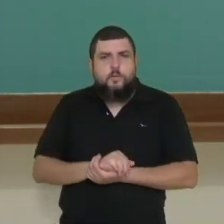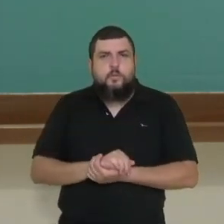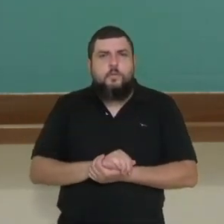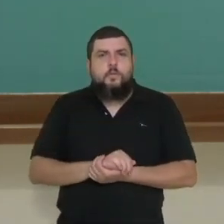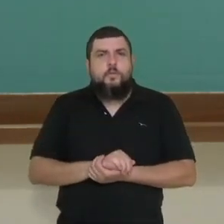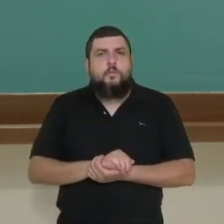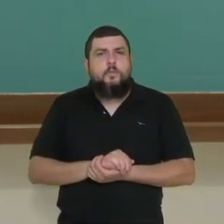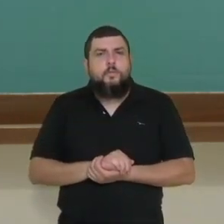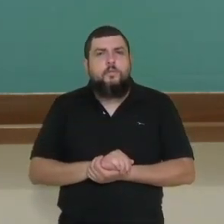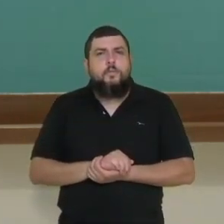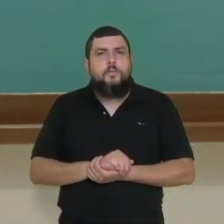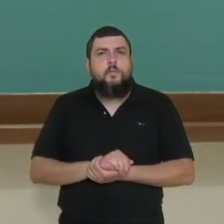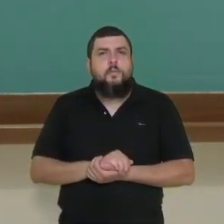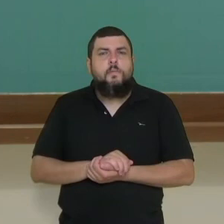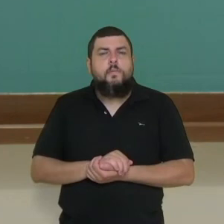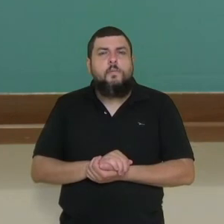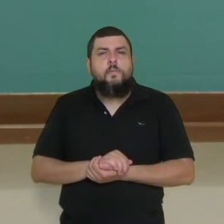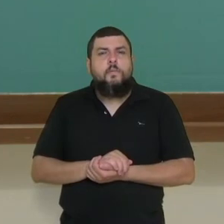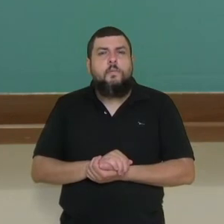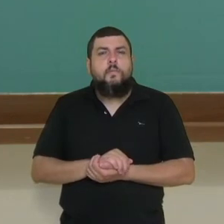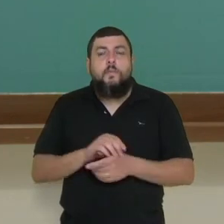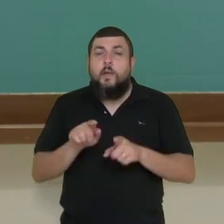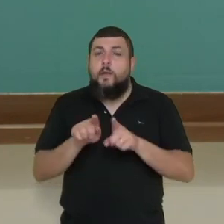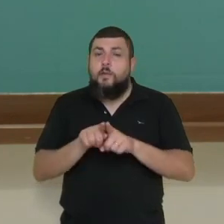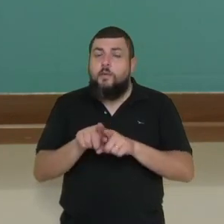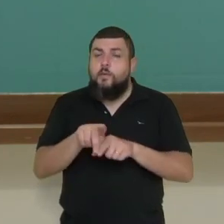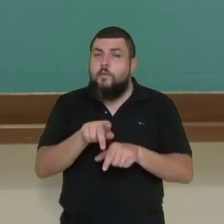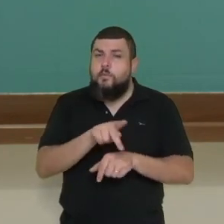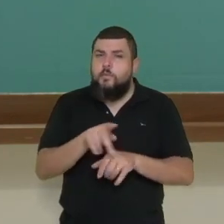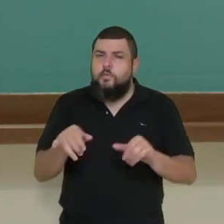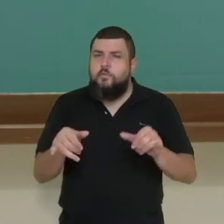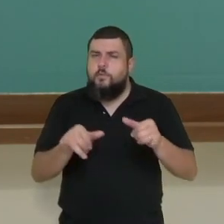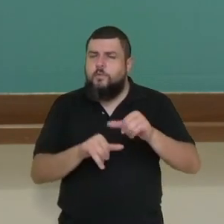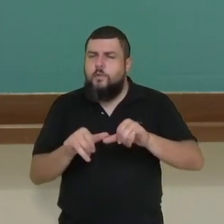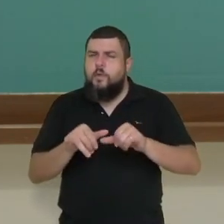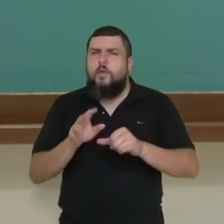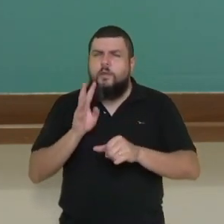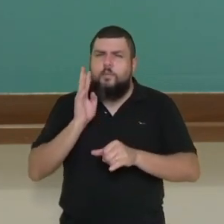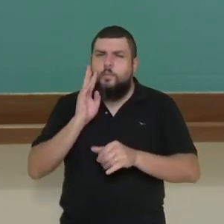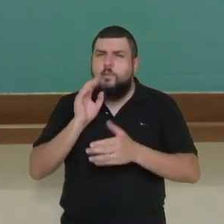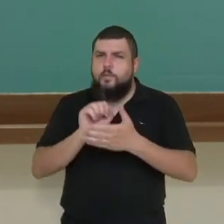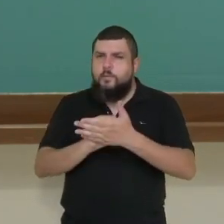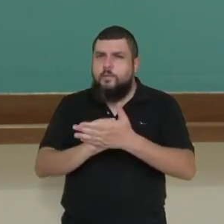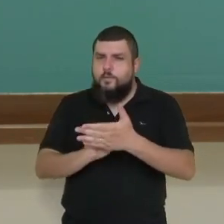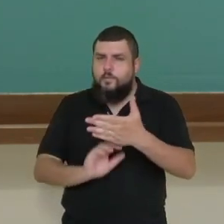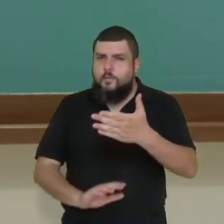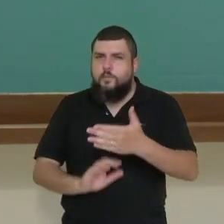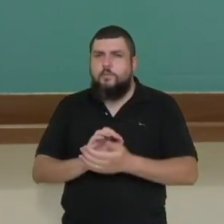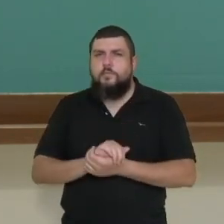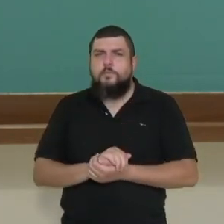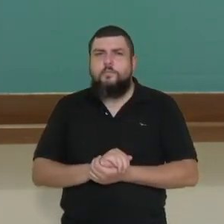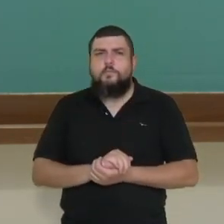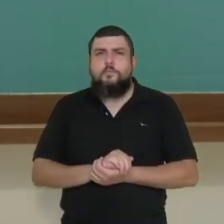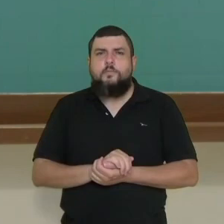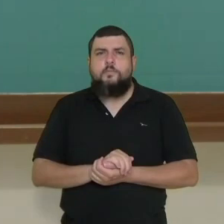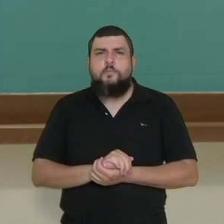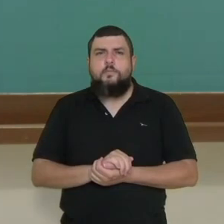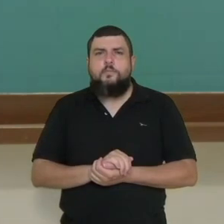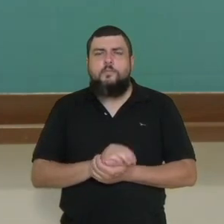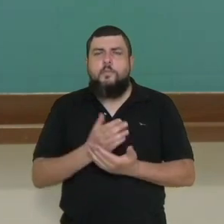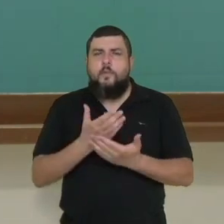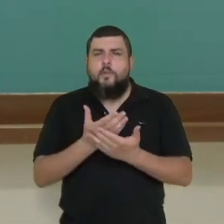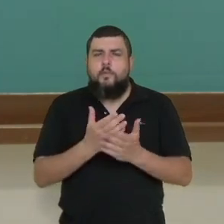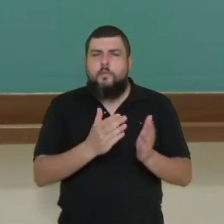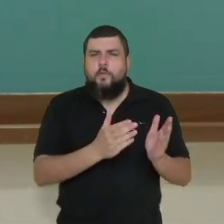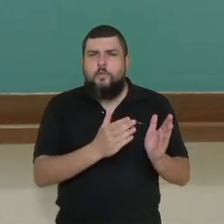interdisciplinaridade com química também, né? É uma atividade bastante legal aí nesse sentido. Então, gente, o que nós vimos nessa aula